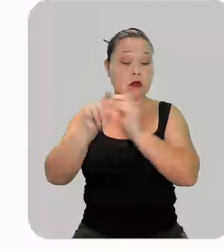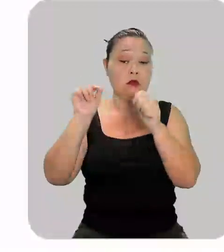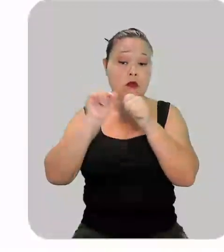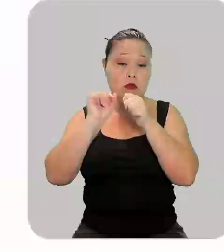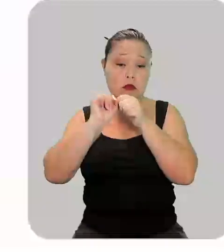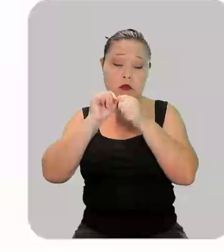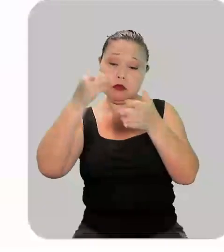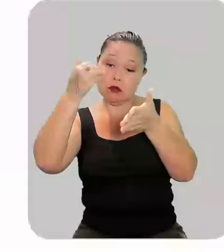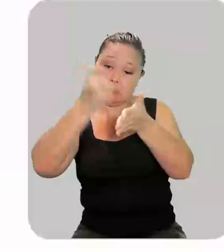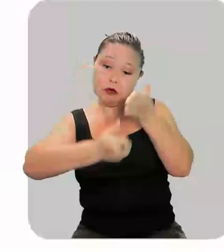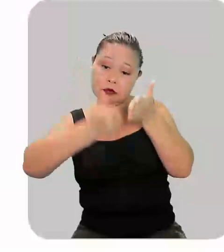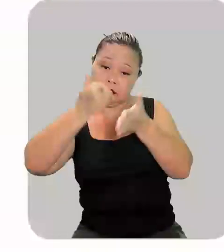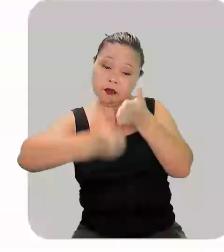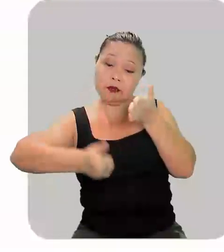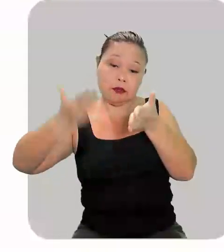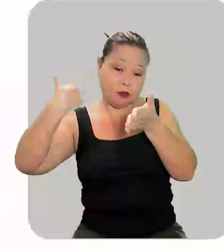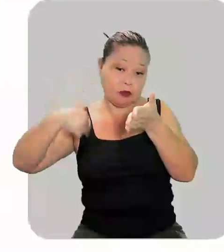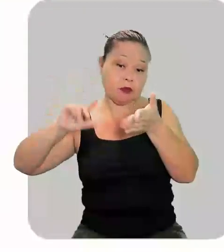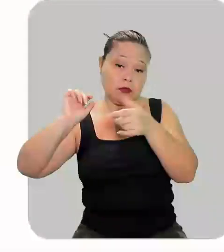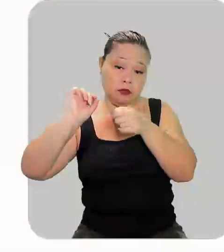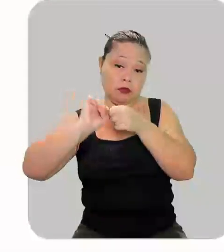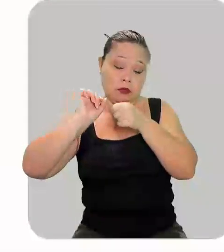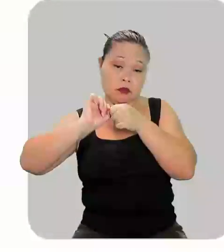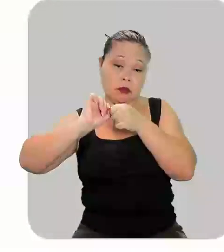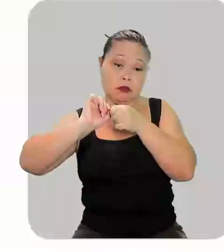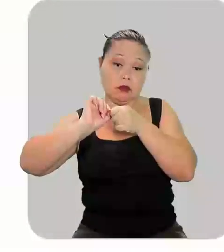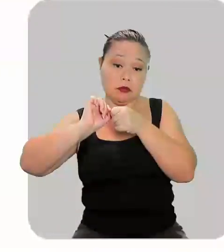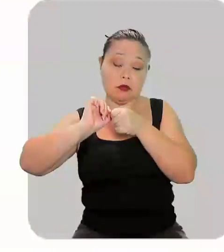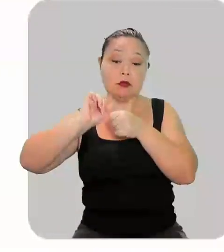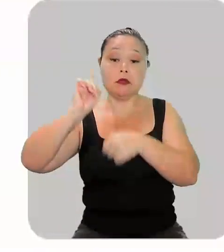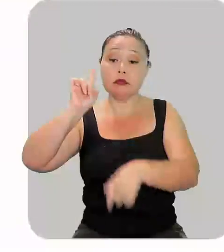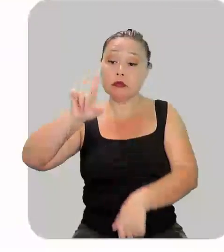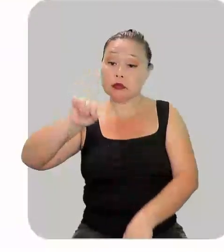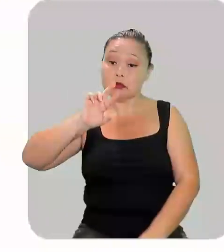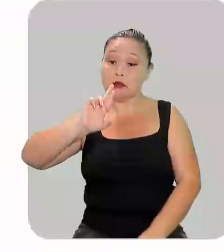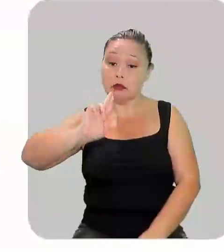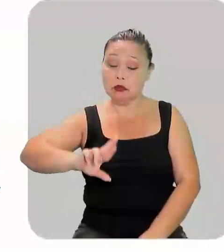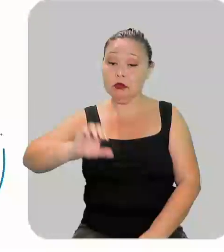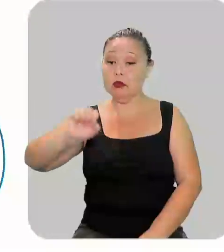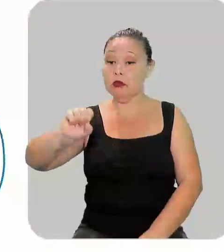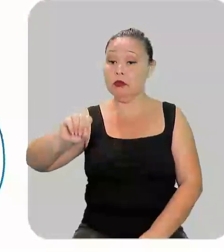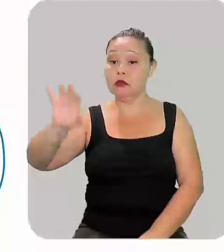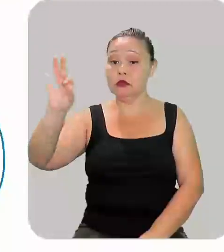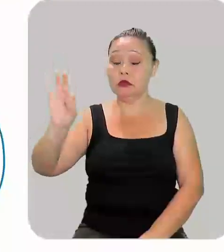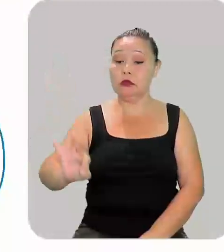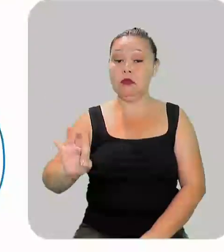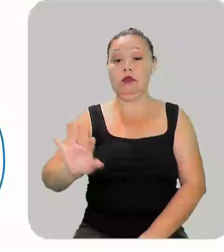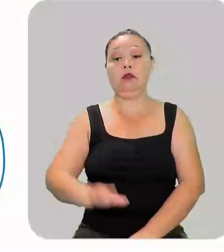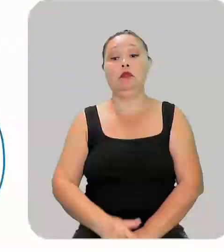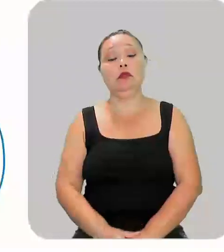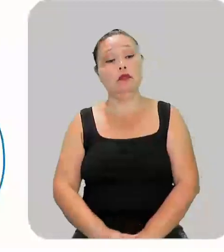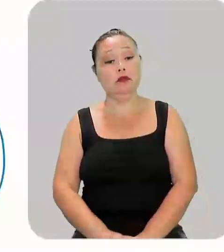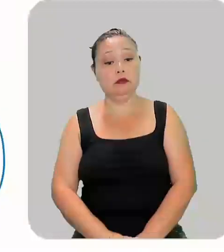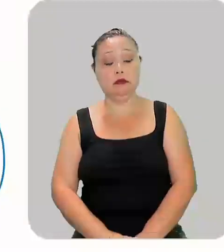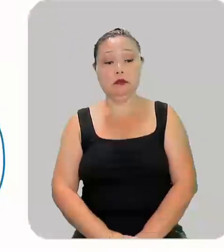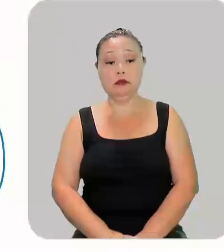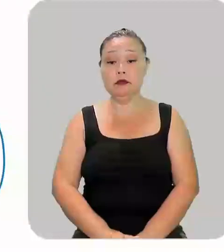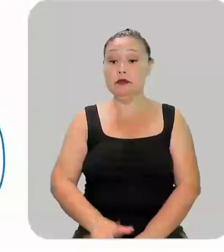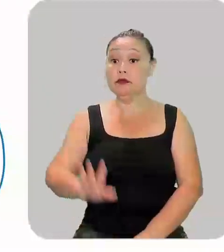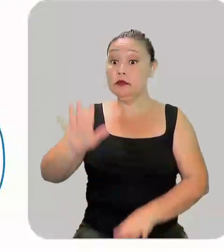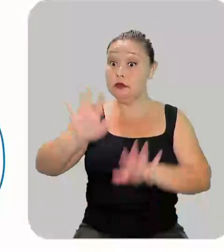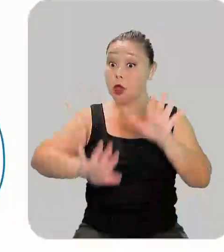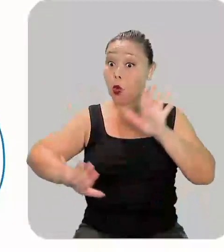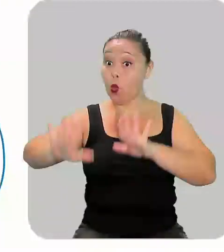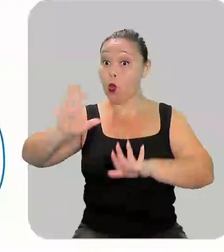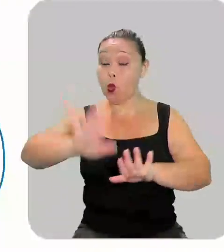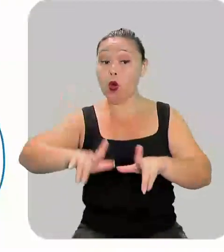fazer aquele descontinho que a gente já fez algumas vezes, né? Isso. Então, a resposta correta é 80%. E aí, muito